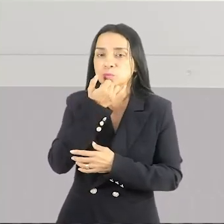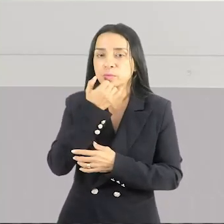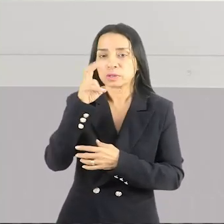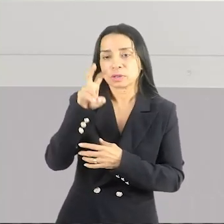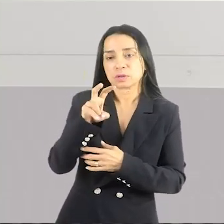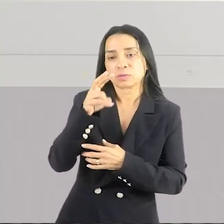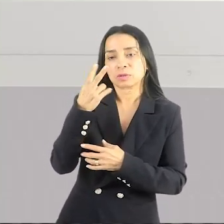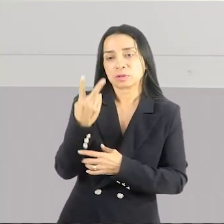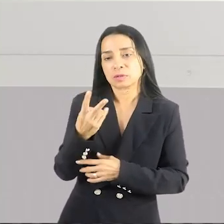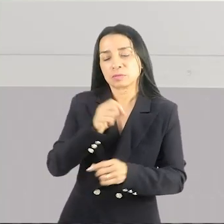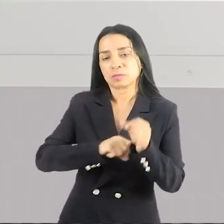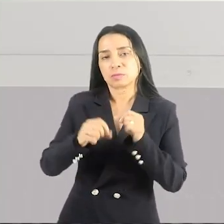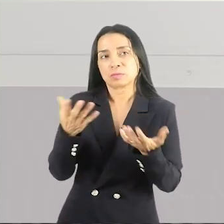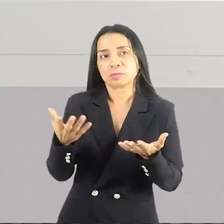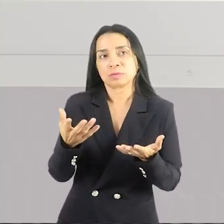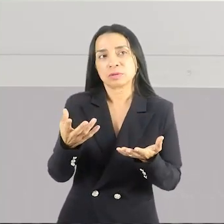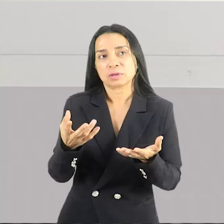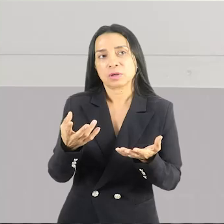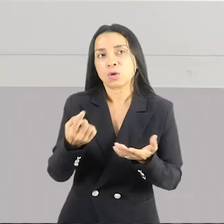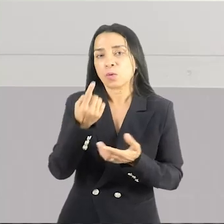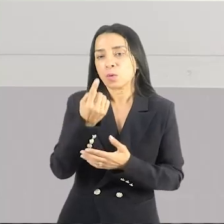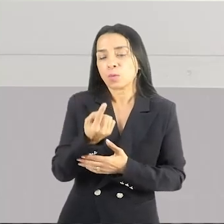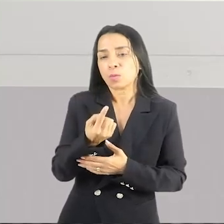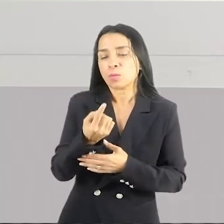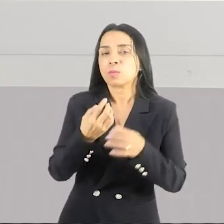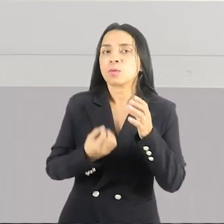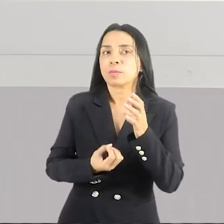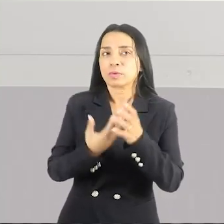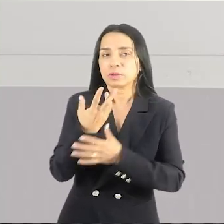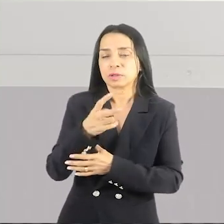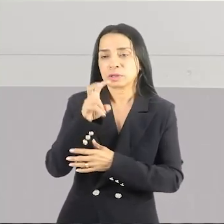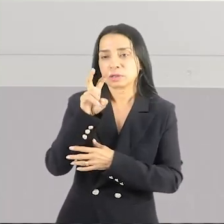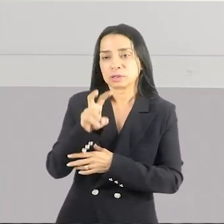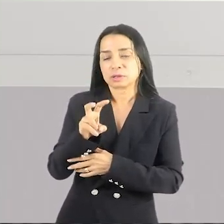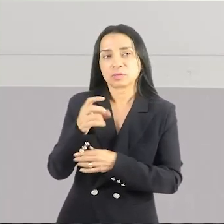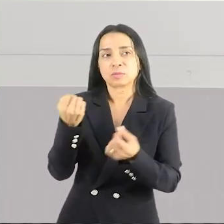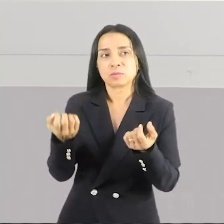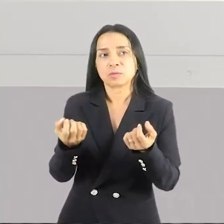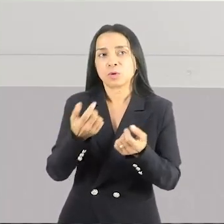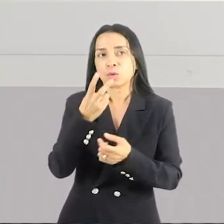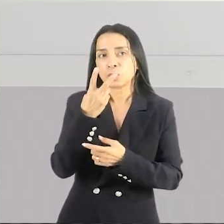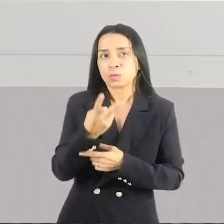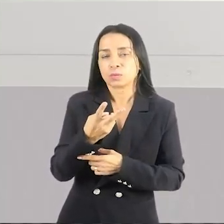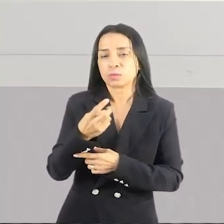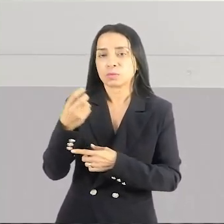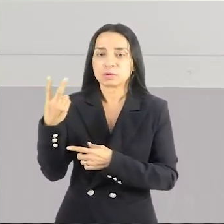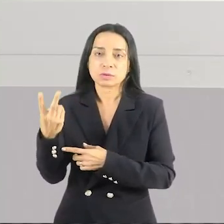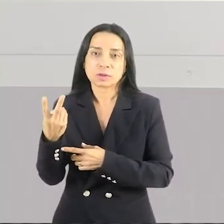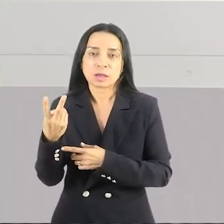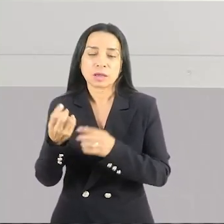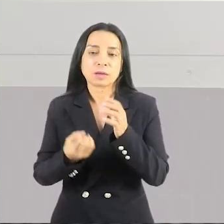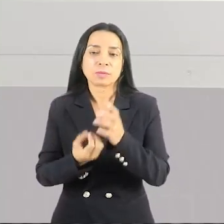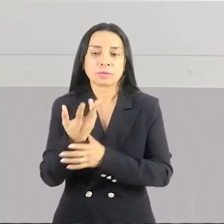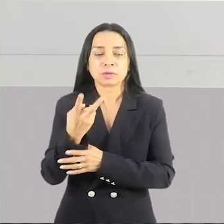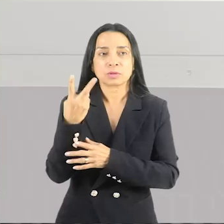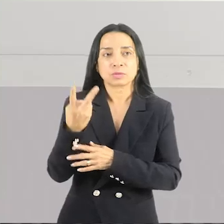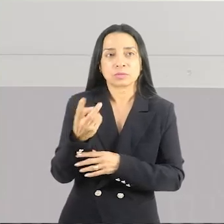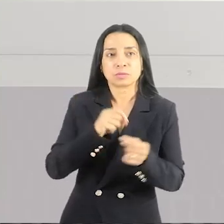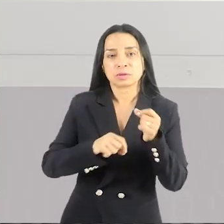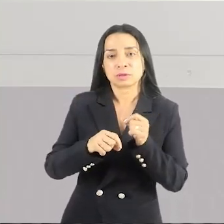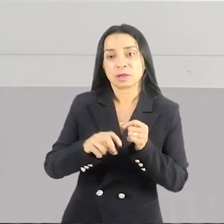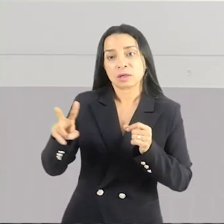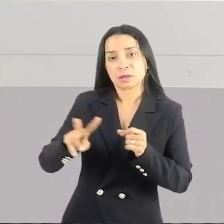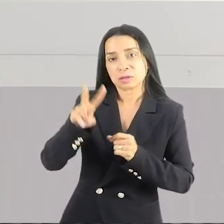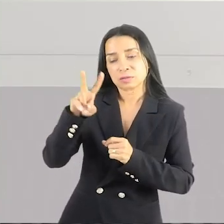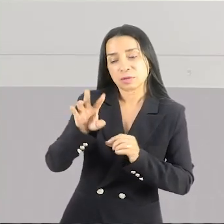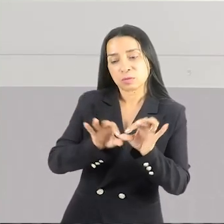5 vezes, o 2 vai aparecer 2 vezes e o 3 vai aparecer 1 vez. Então, esses valores aqui, eles